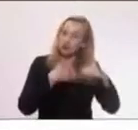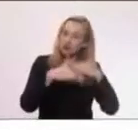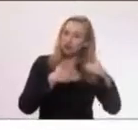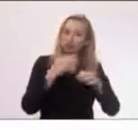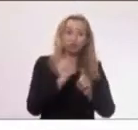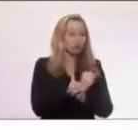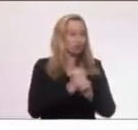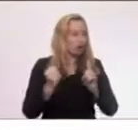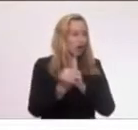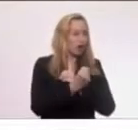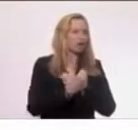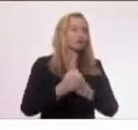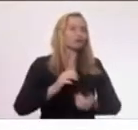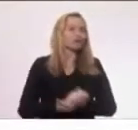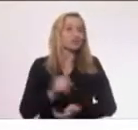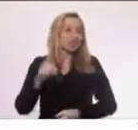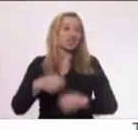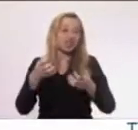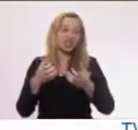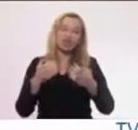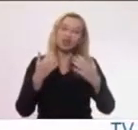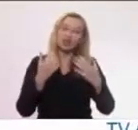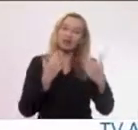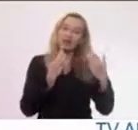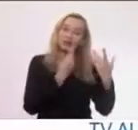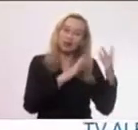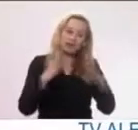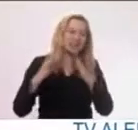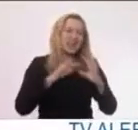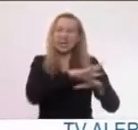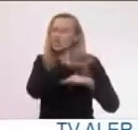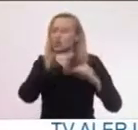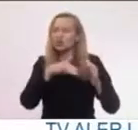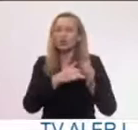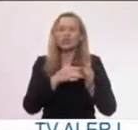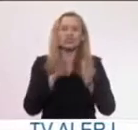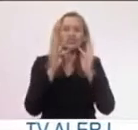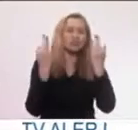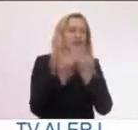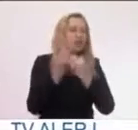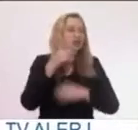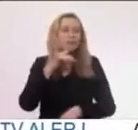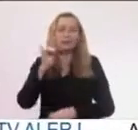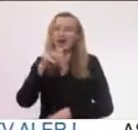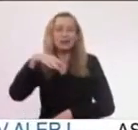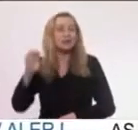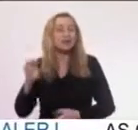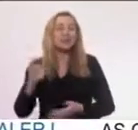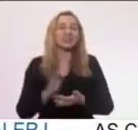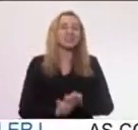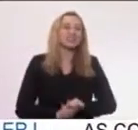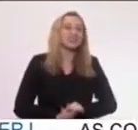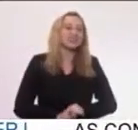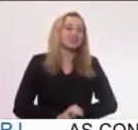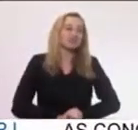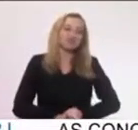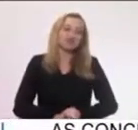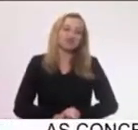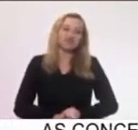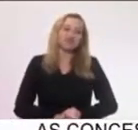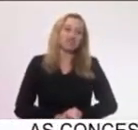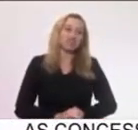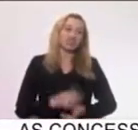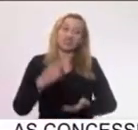social. E aqui quero saudar a todas as famílias, aos pais e mães que exercem a